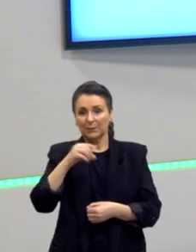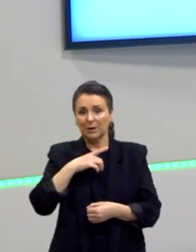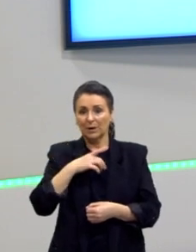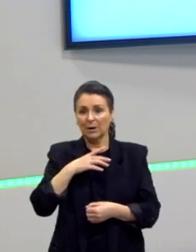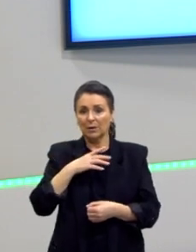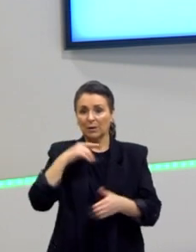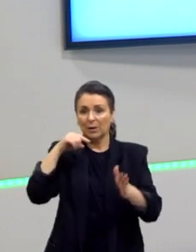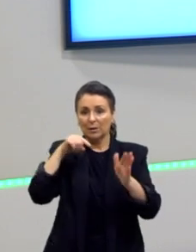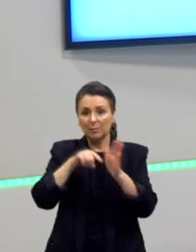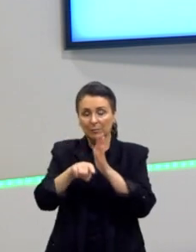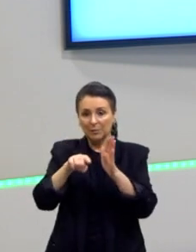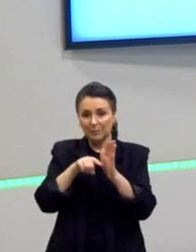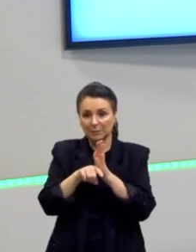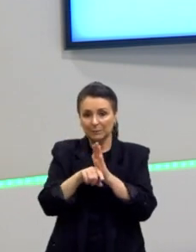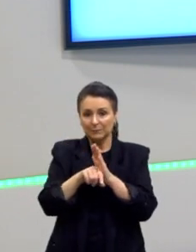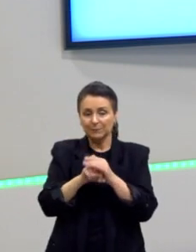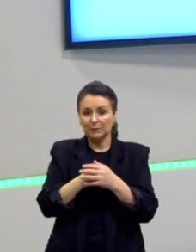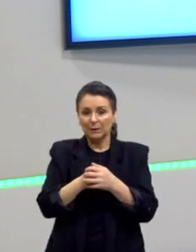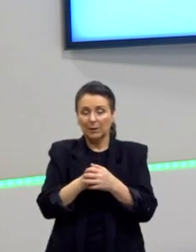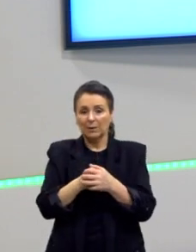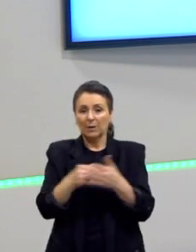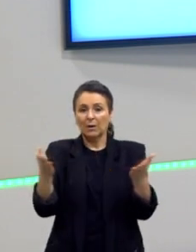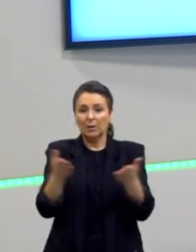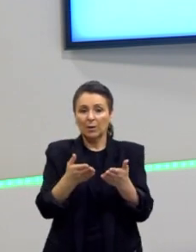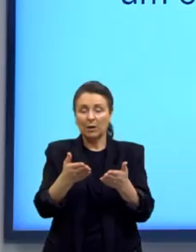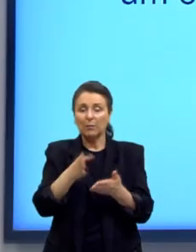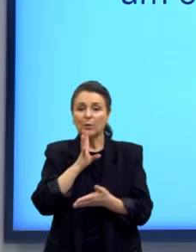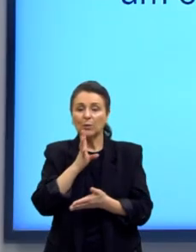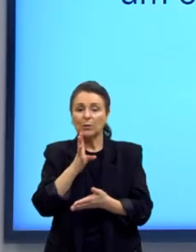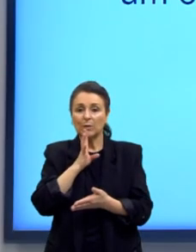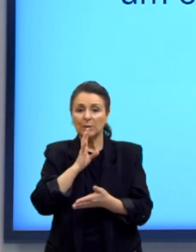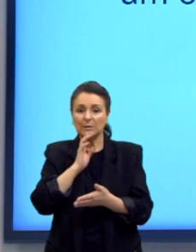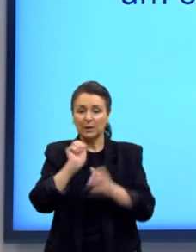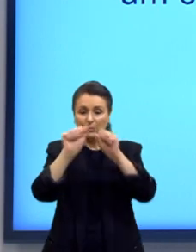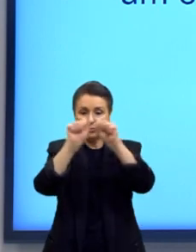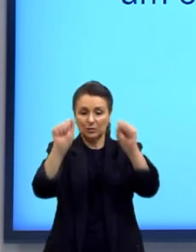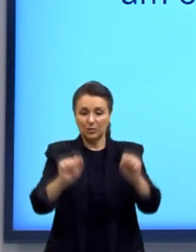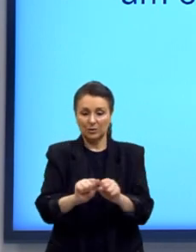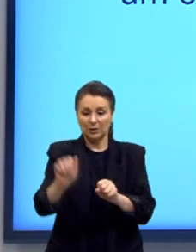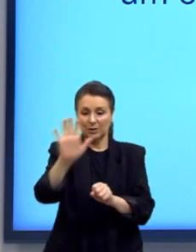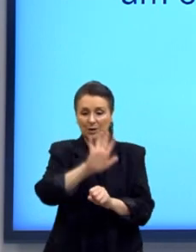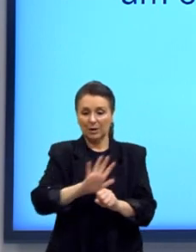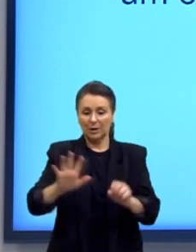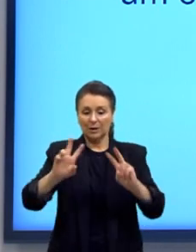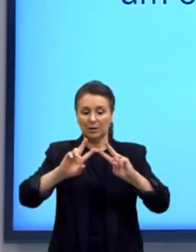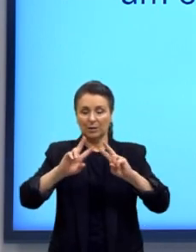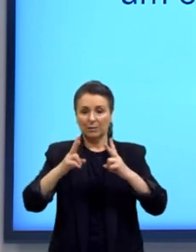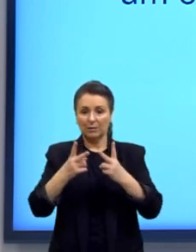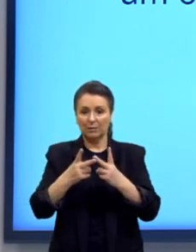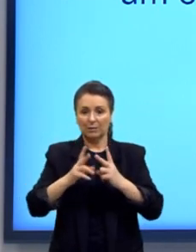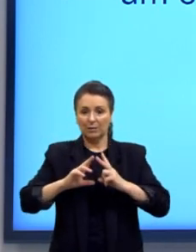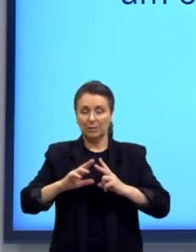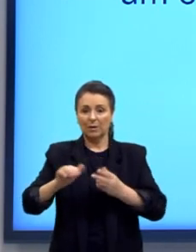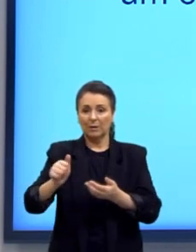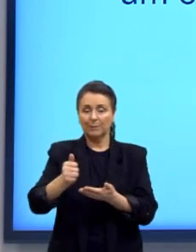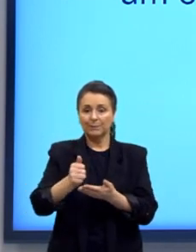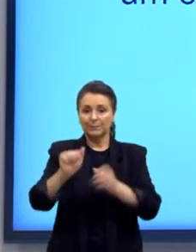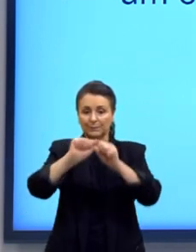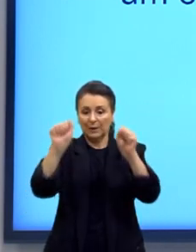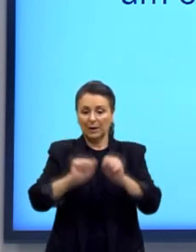ver as questões de área e volume Bem brevemente tá então nós conhecemos como a área total de um cilindro